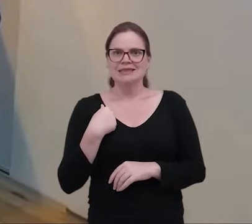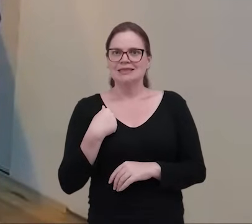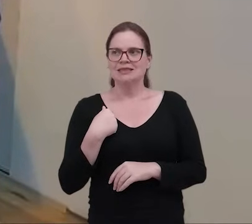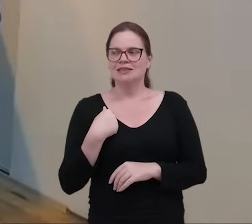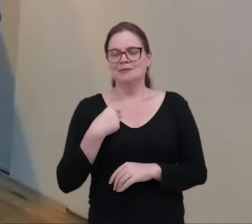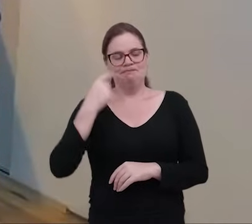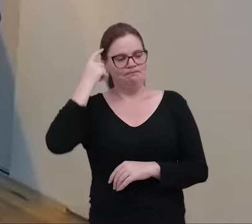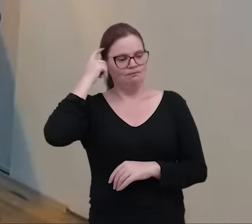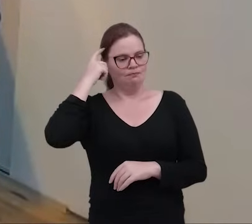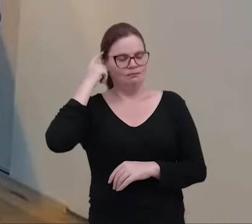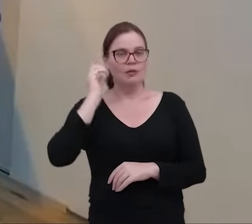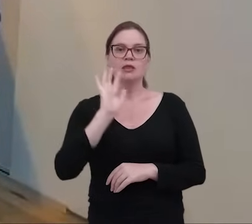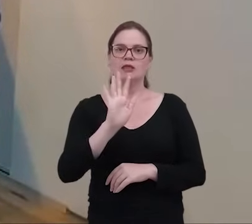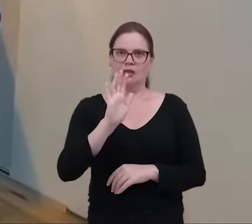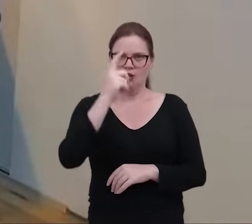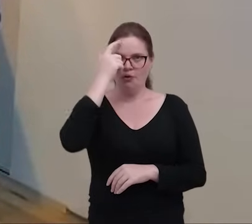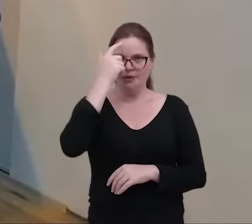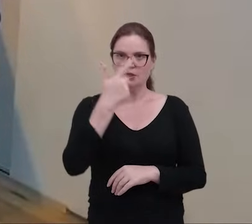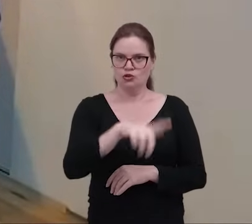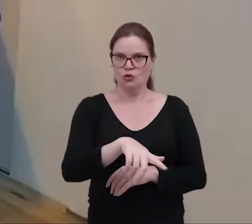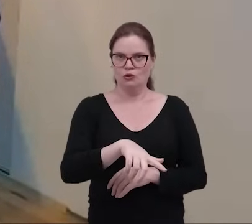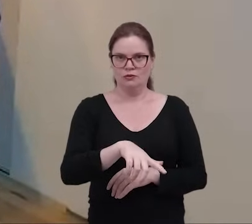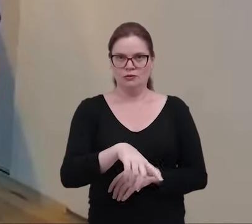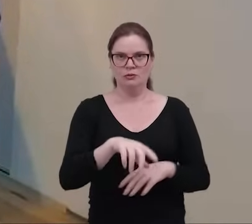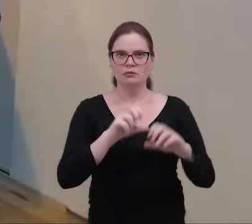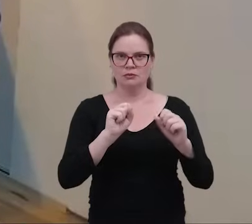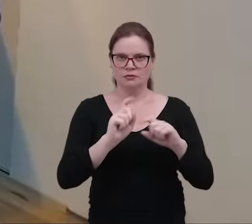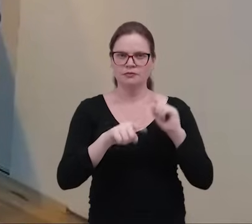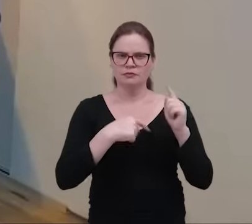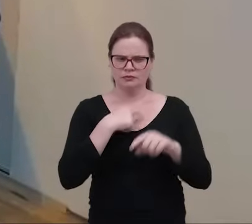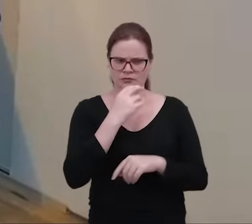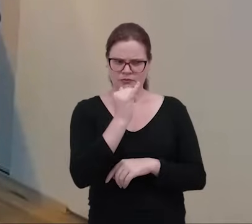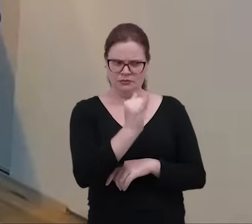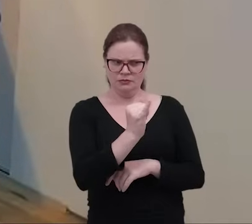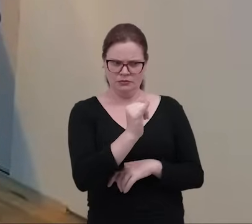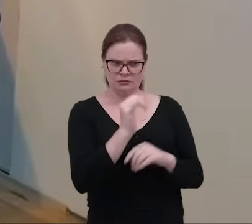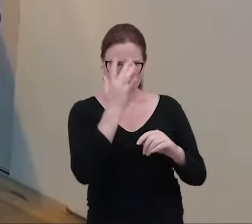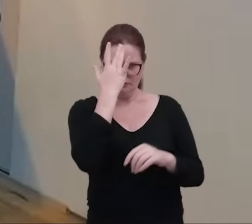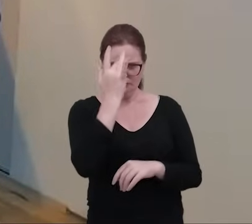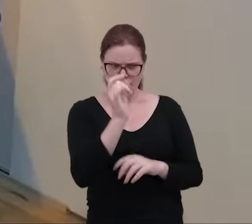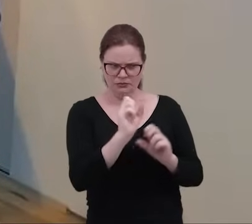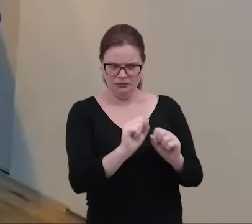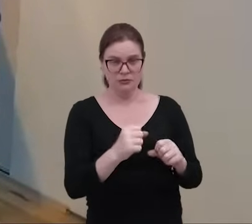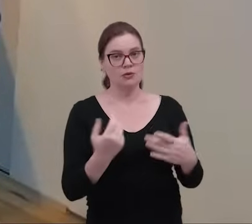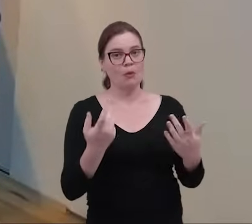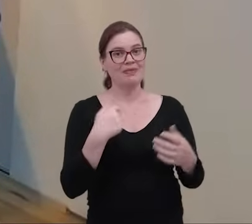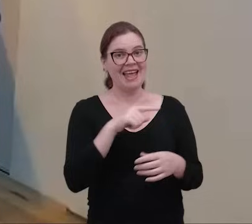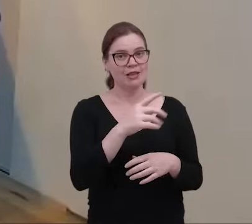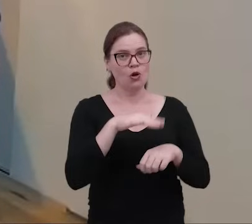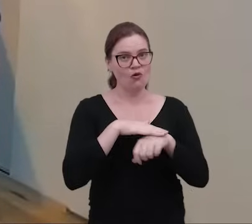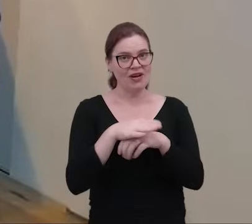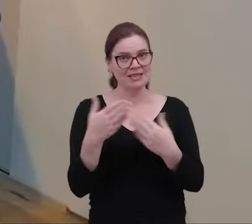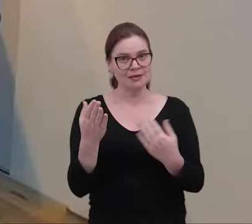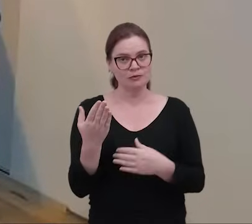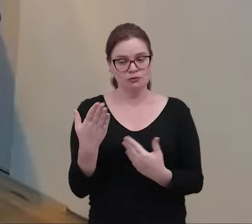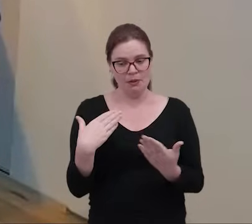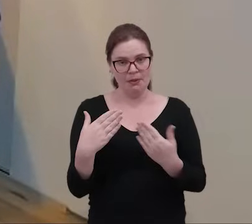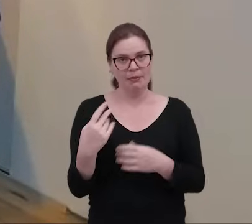bem, é o seguinte, eu vou pensar mais um pouco e depois eu te falo, amanhã eu te falo. Tá bom, isso era uma